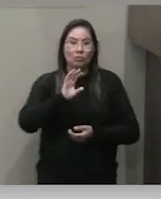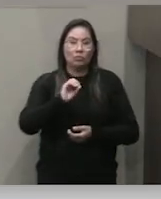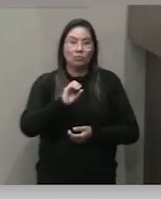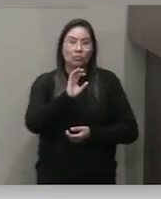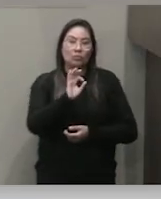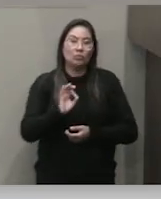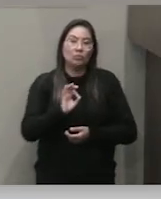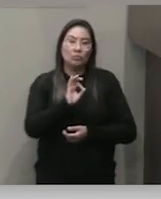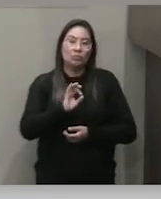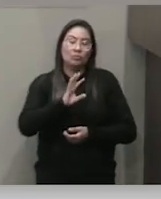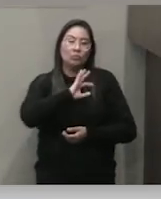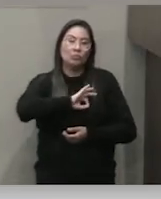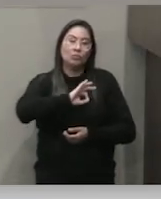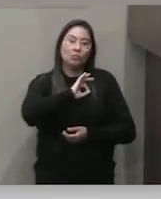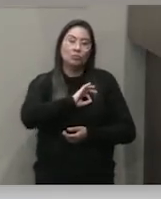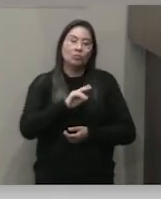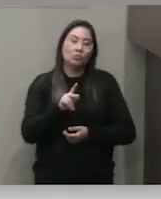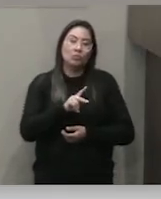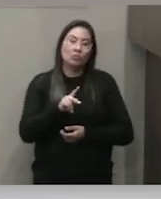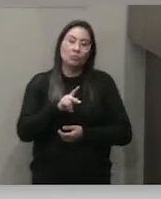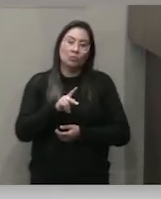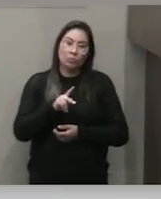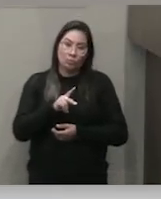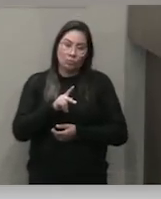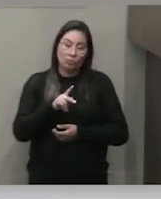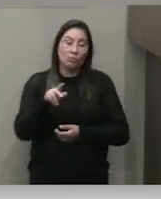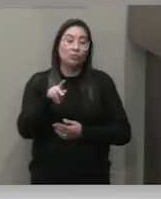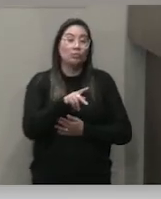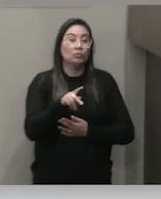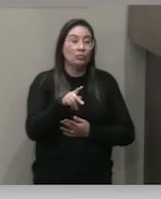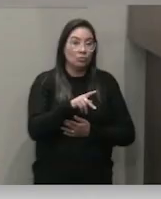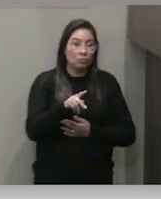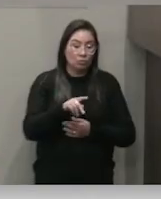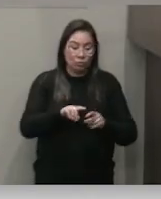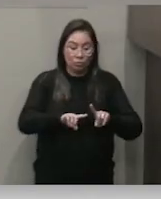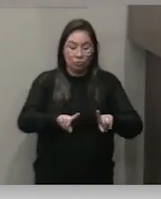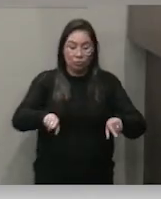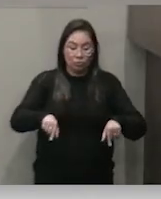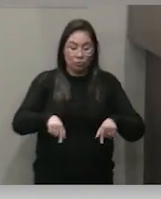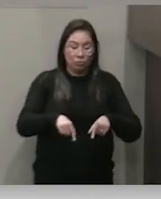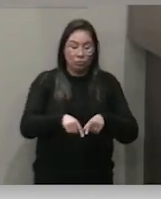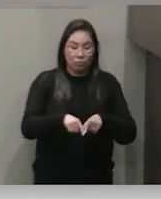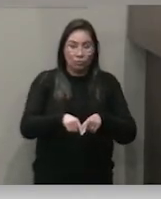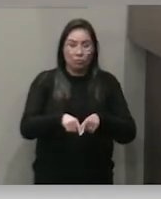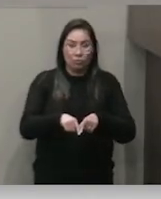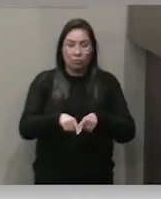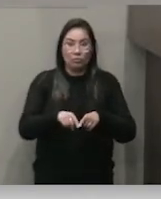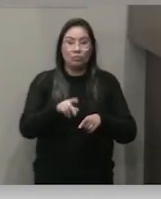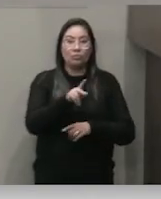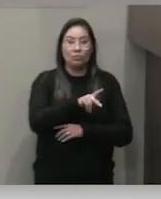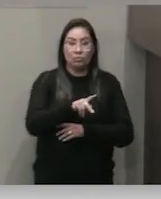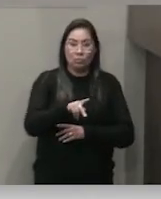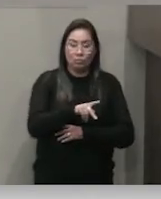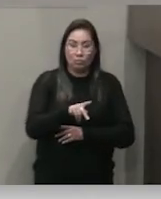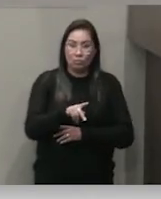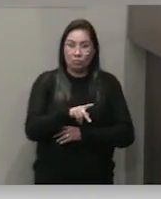40% dos salários dos professores das salas regulares, dos